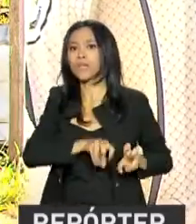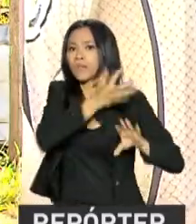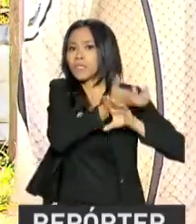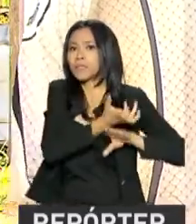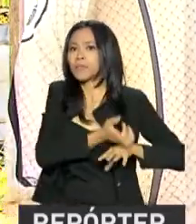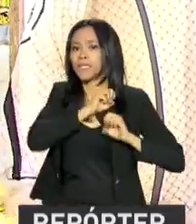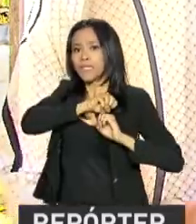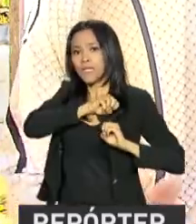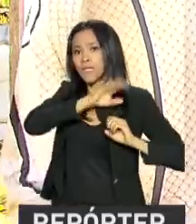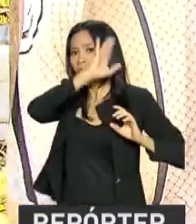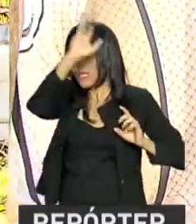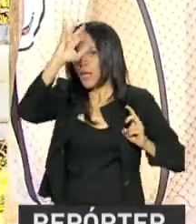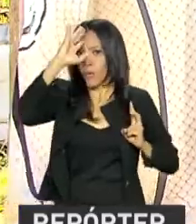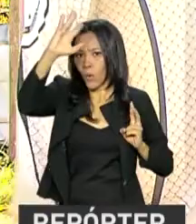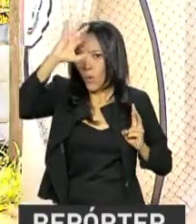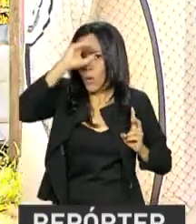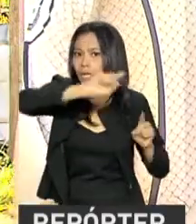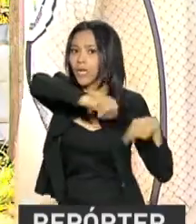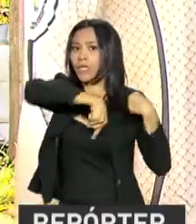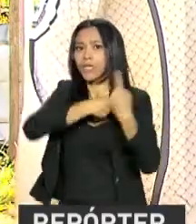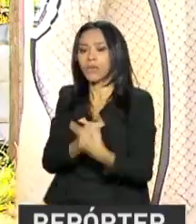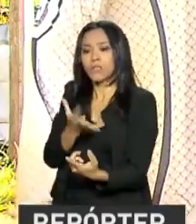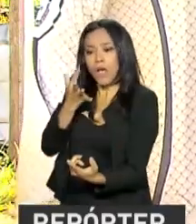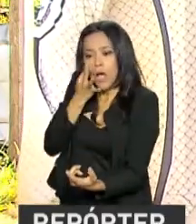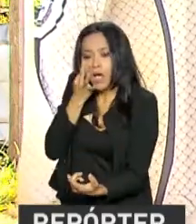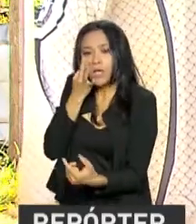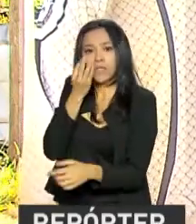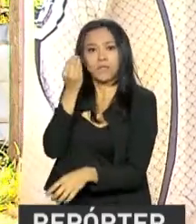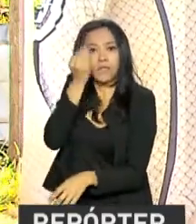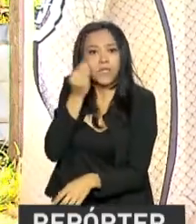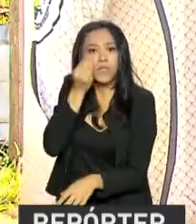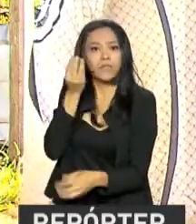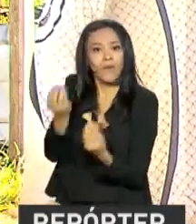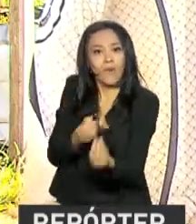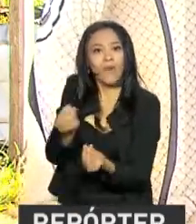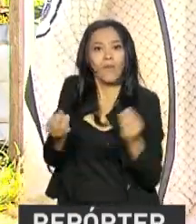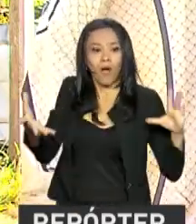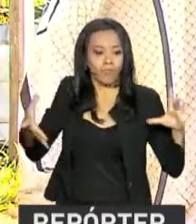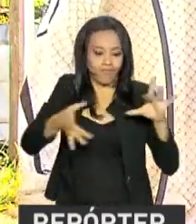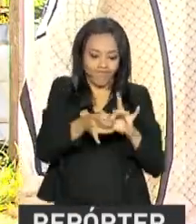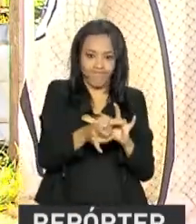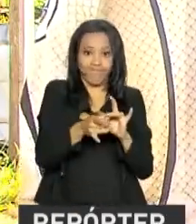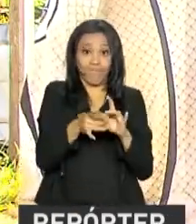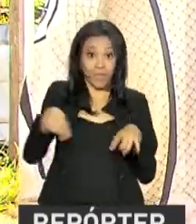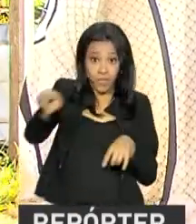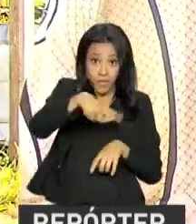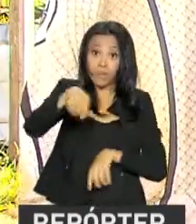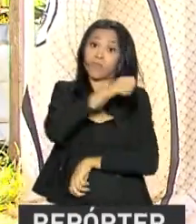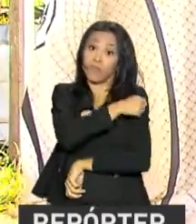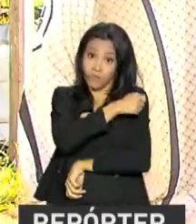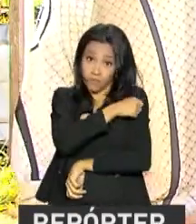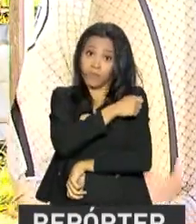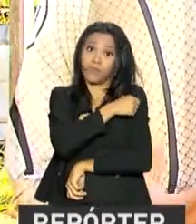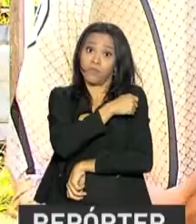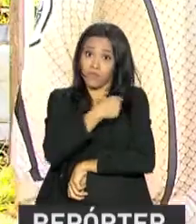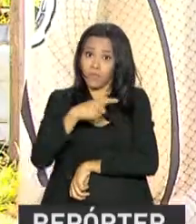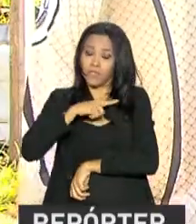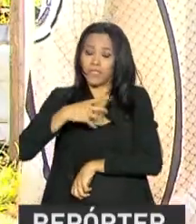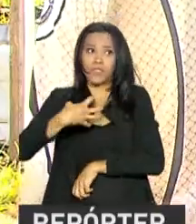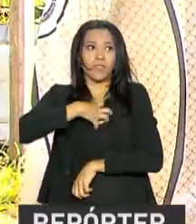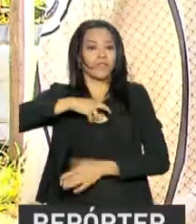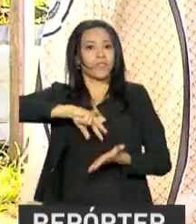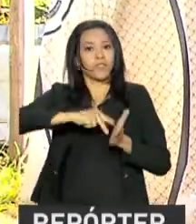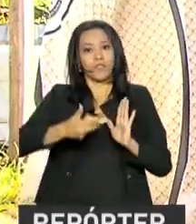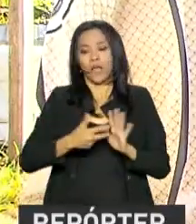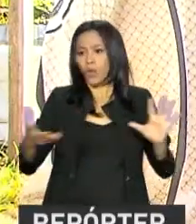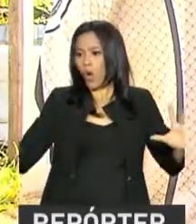parte teórica e também na parte prática e os alunos com isso eles têm um criam significado